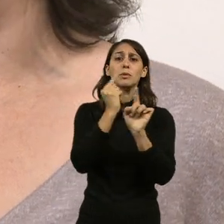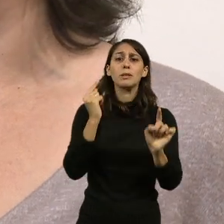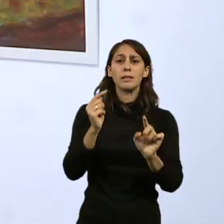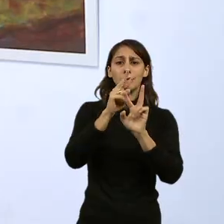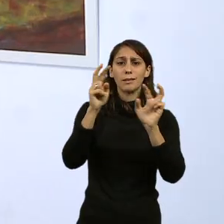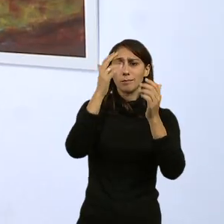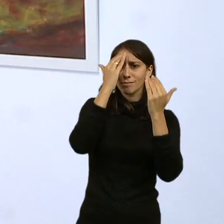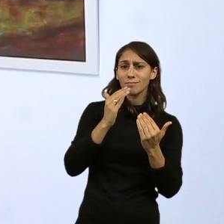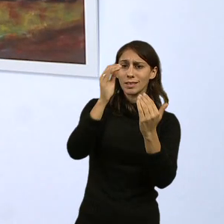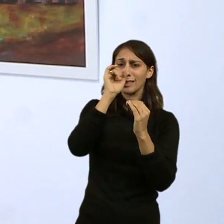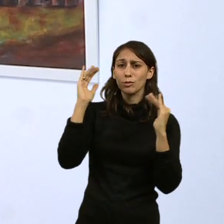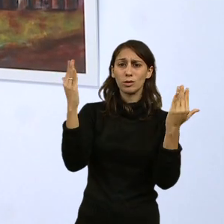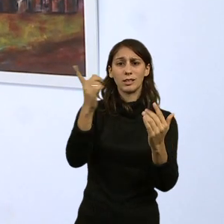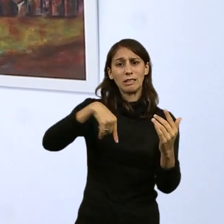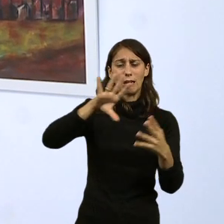estamos a dar cabo dela.